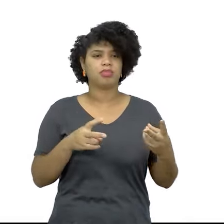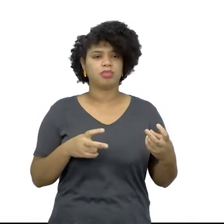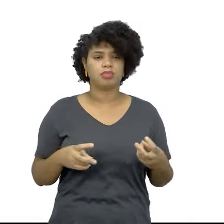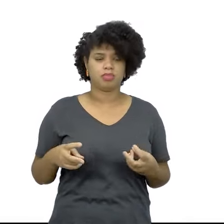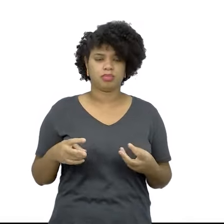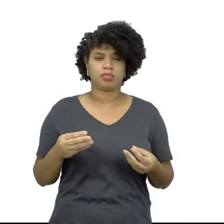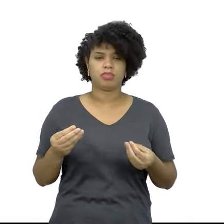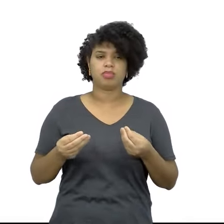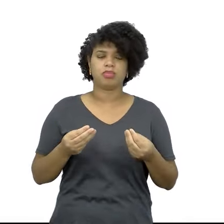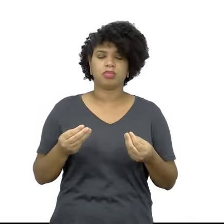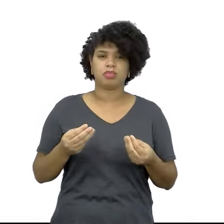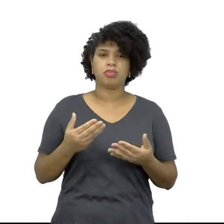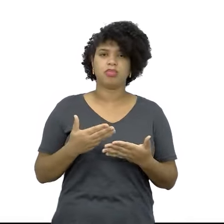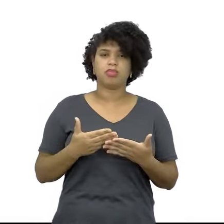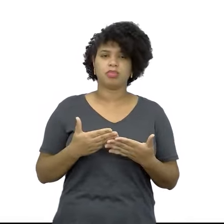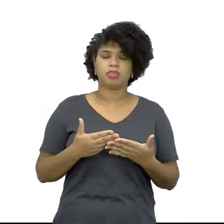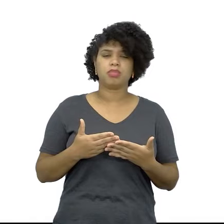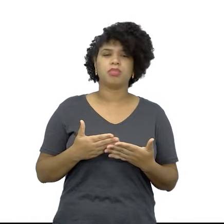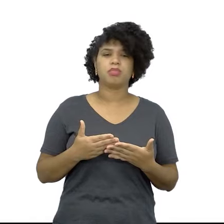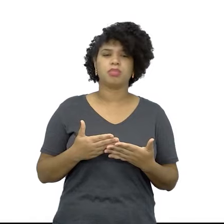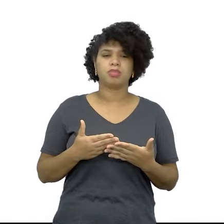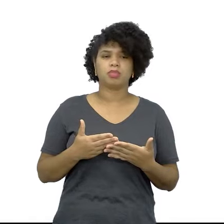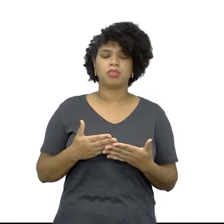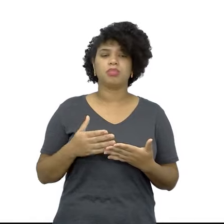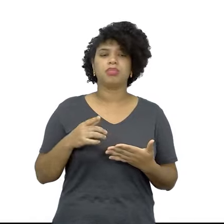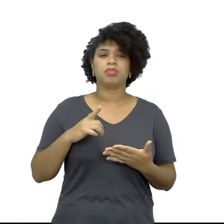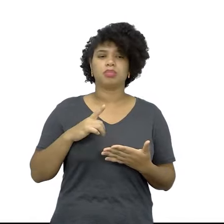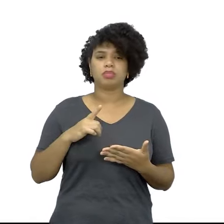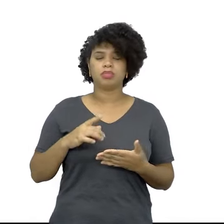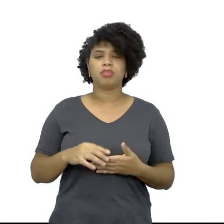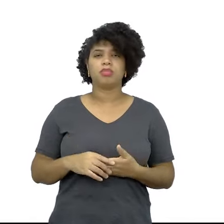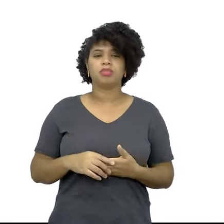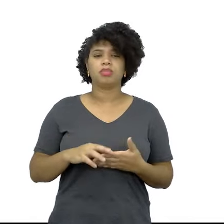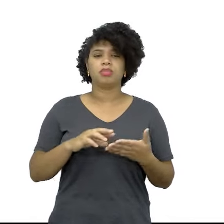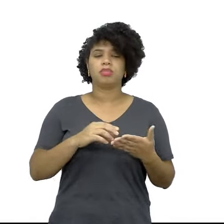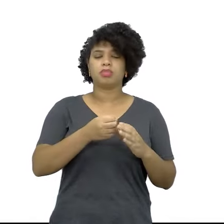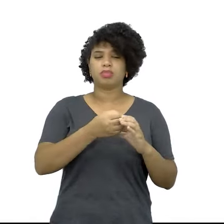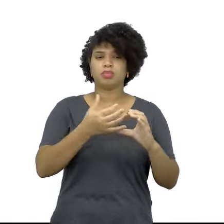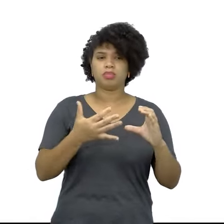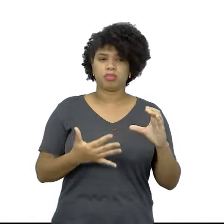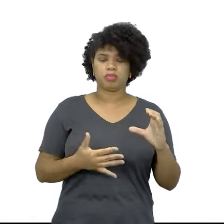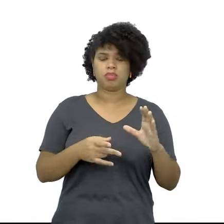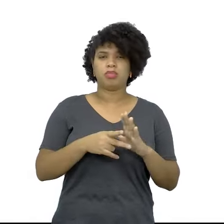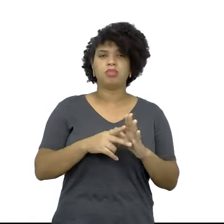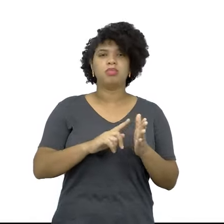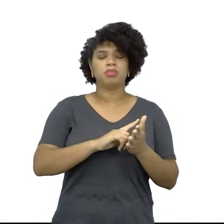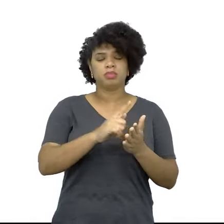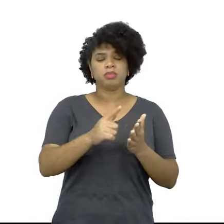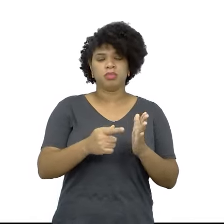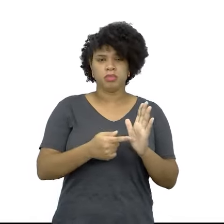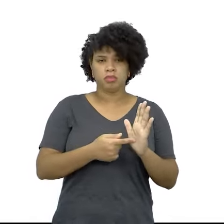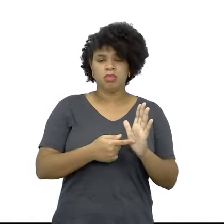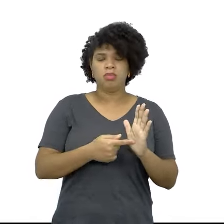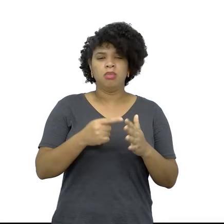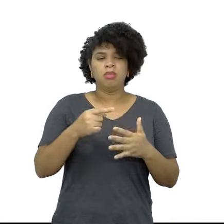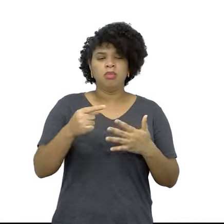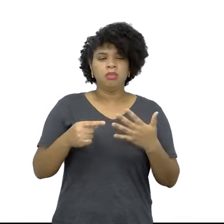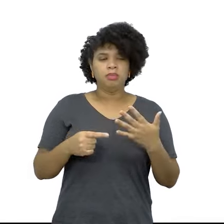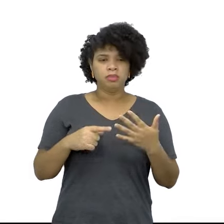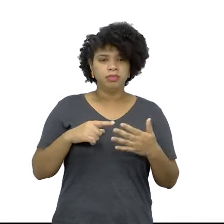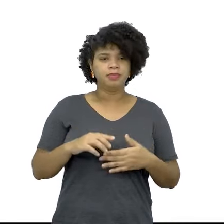quanto as aproximações em relação às características do gênero vão acontecendo.